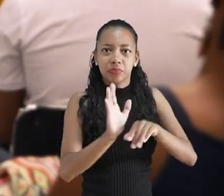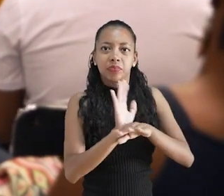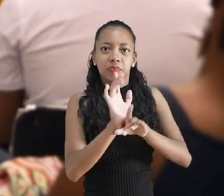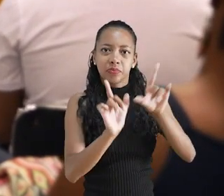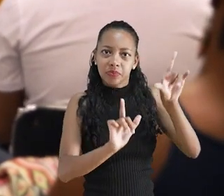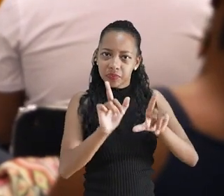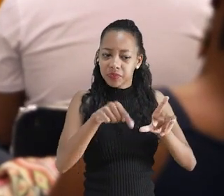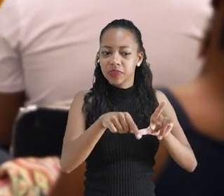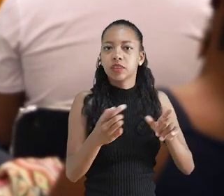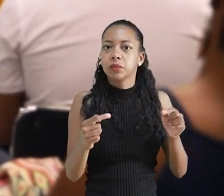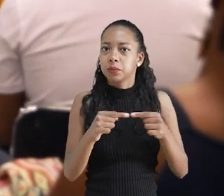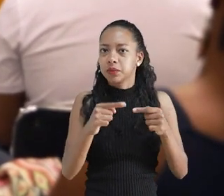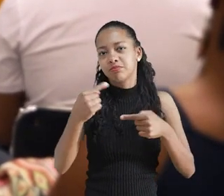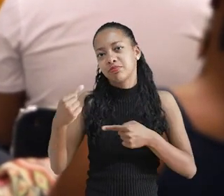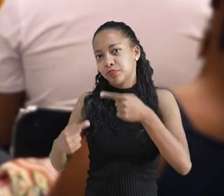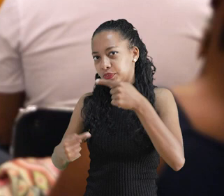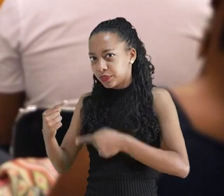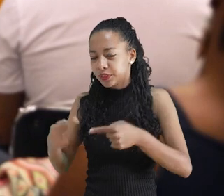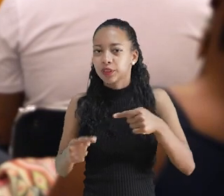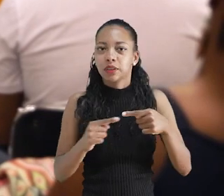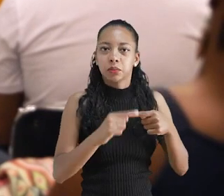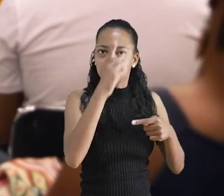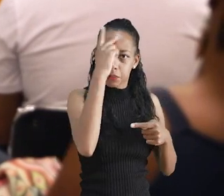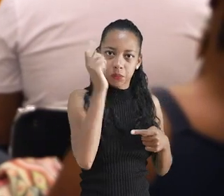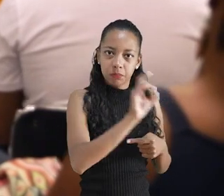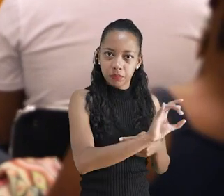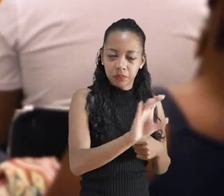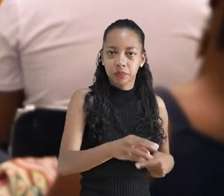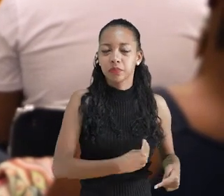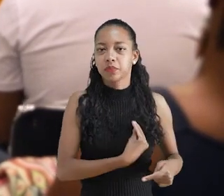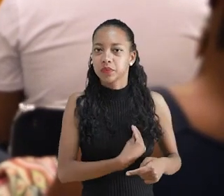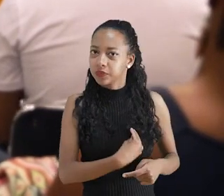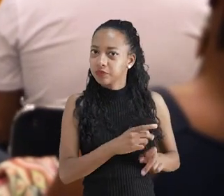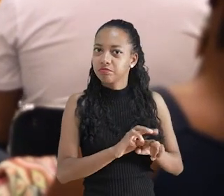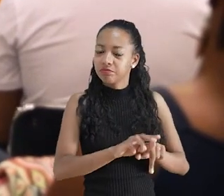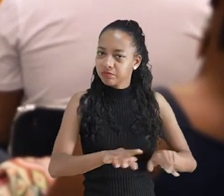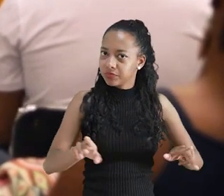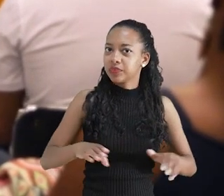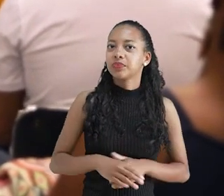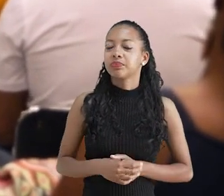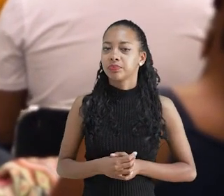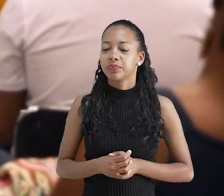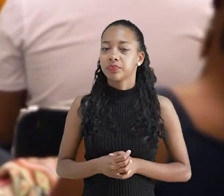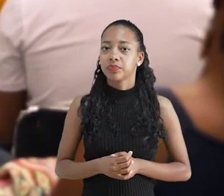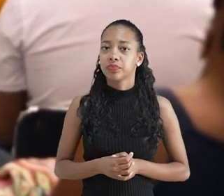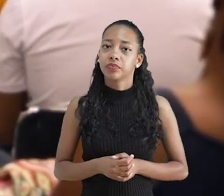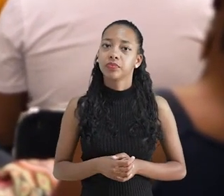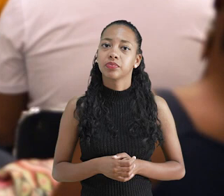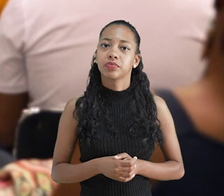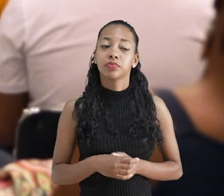final incide em política pública incide eh na vida das pessoas e muitas vezes esse